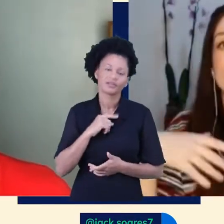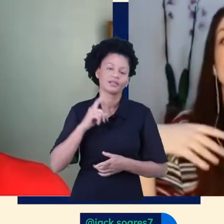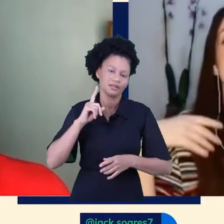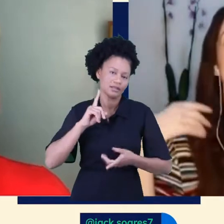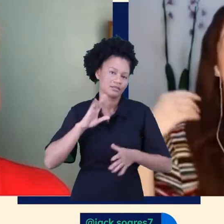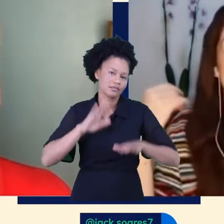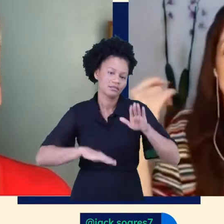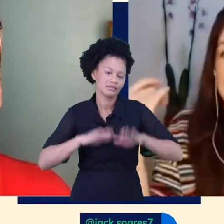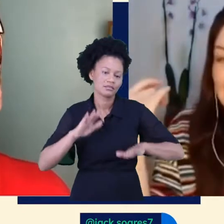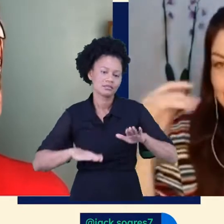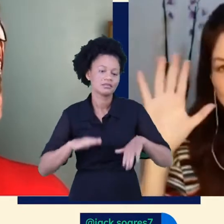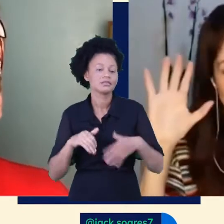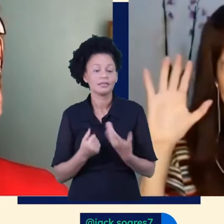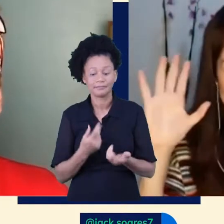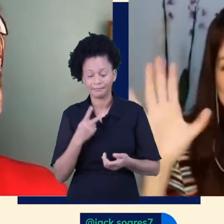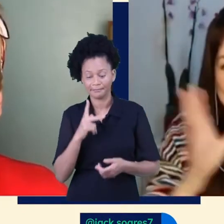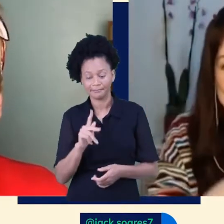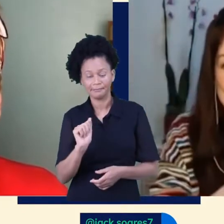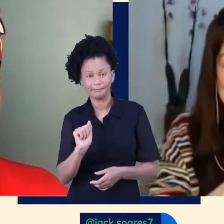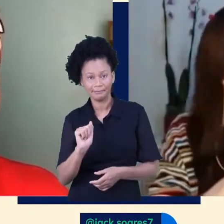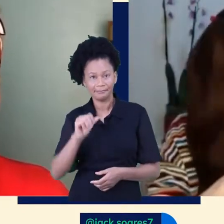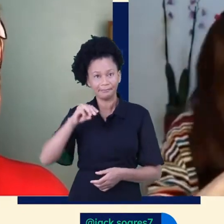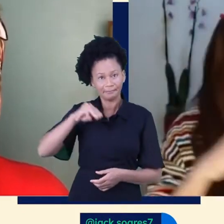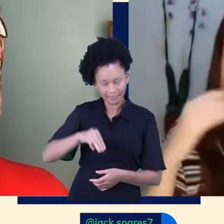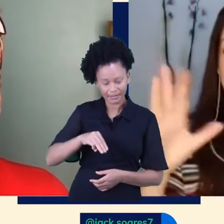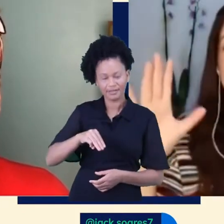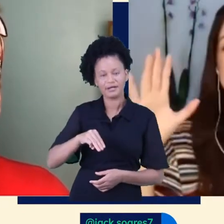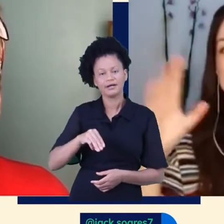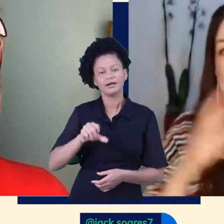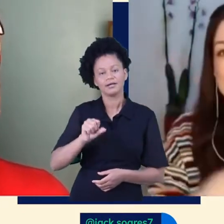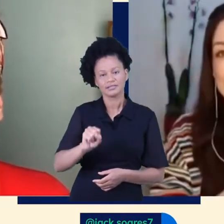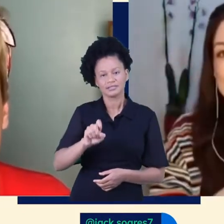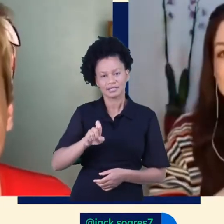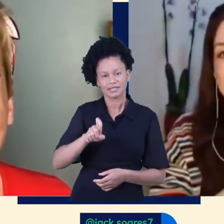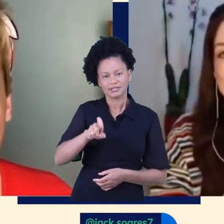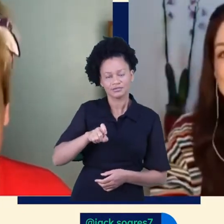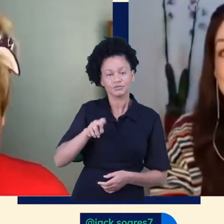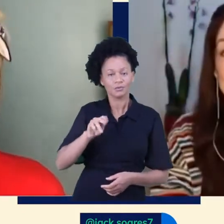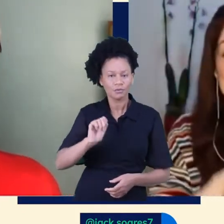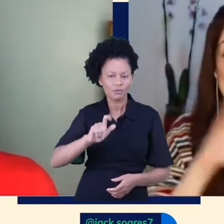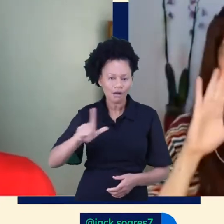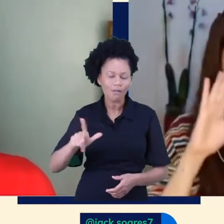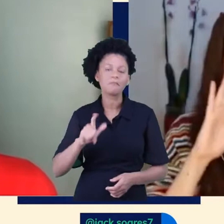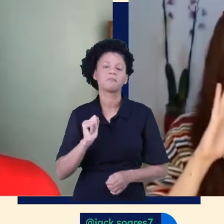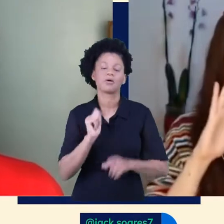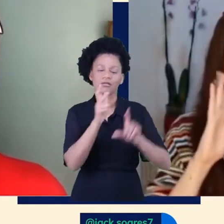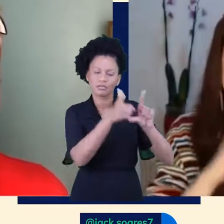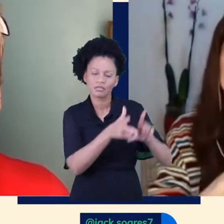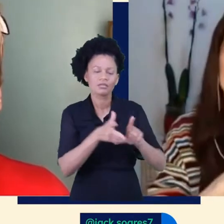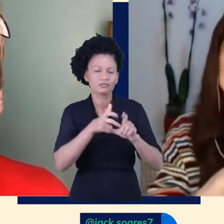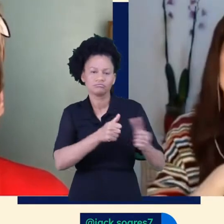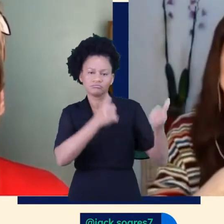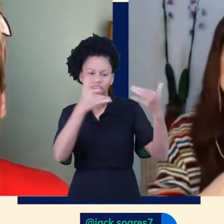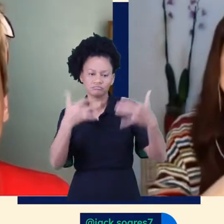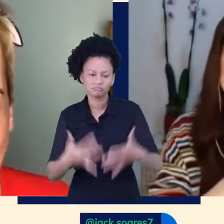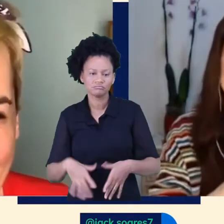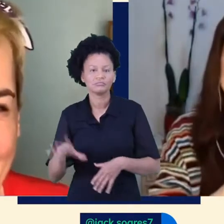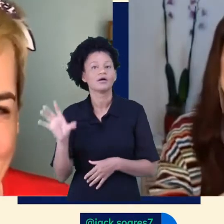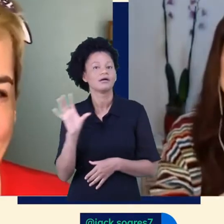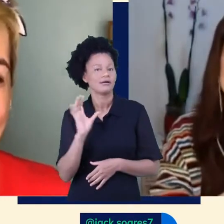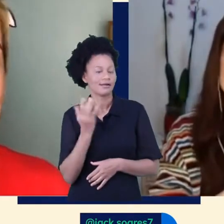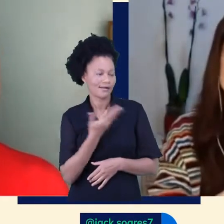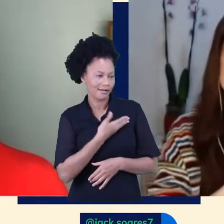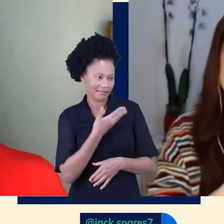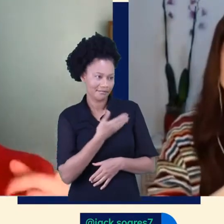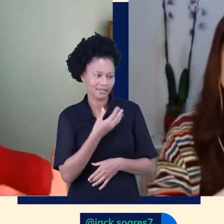pansexuais, né? E aí a gente pode abrir uma live também só sobre isso. Amiga, a gente vai passar mais uns 30 anos só falando de